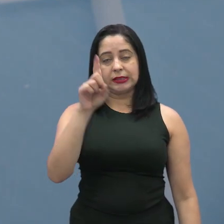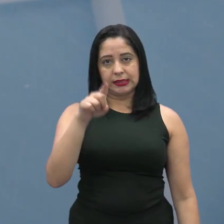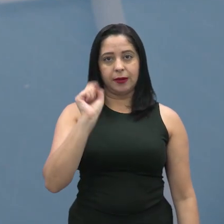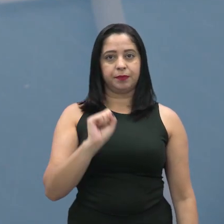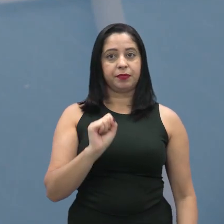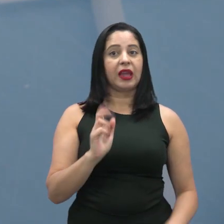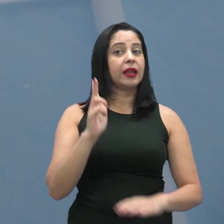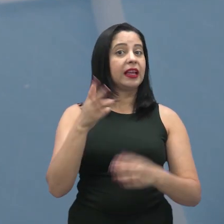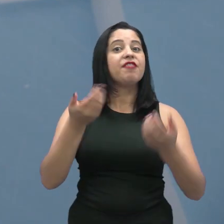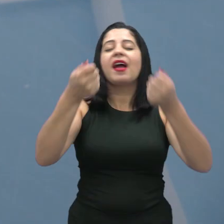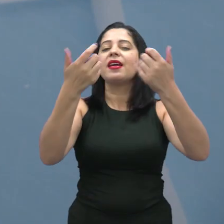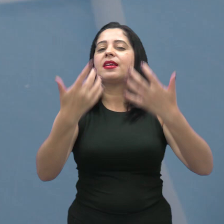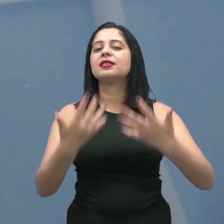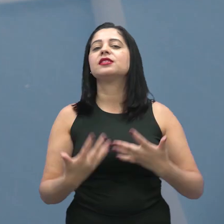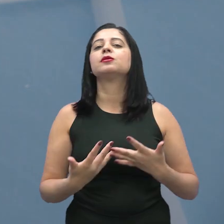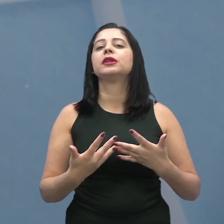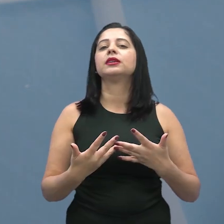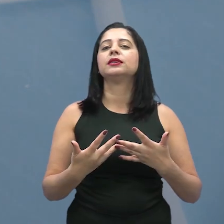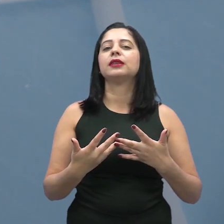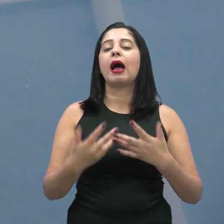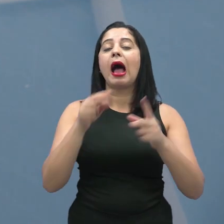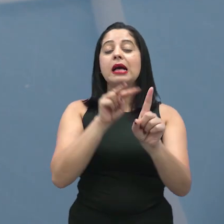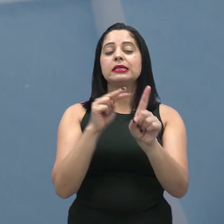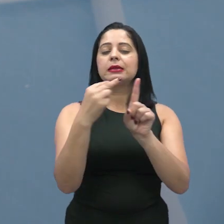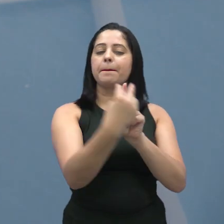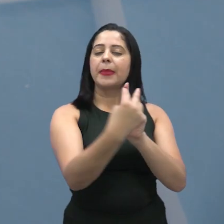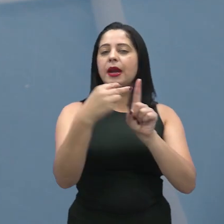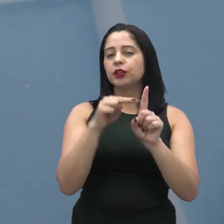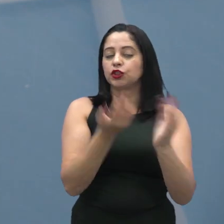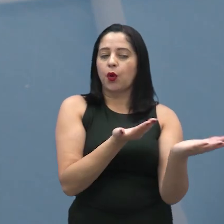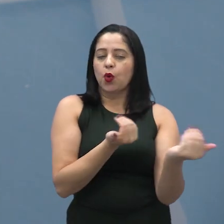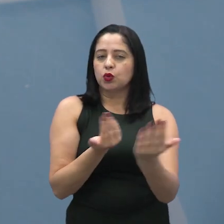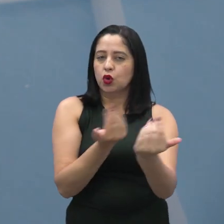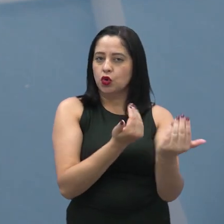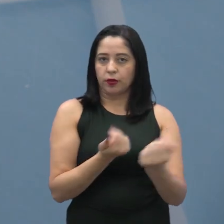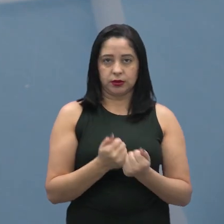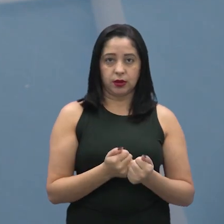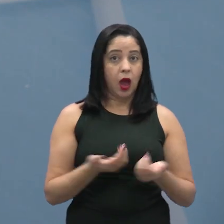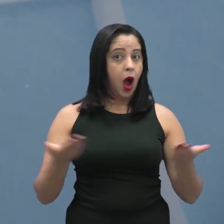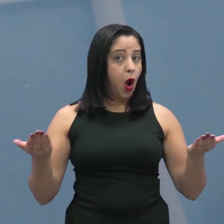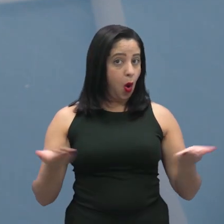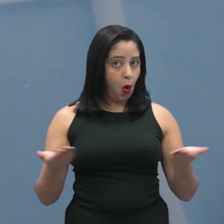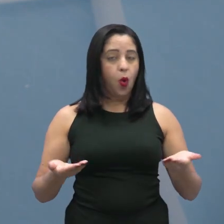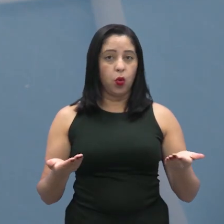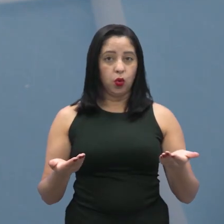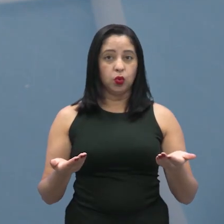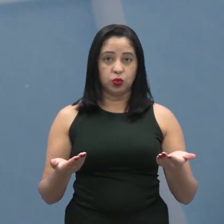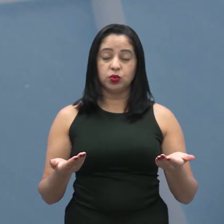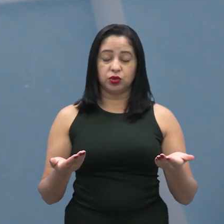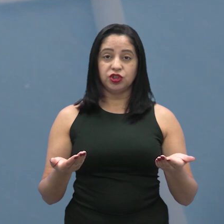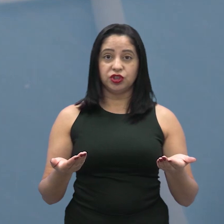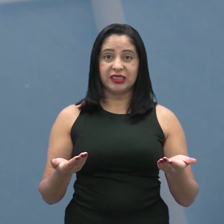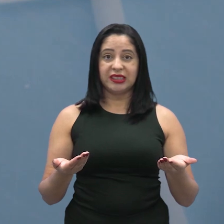Desta vez ele vai falar um pouquinho sobre as perspectivas da juventude. Hoje, o poder de compra está menor do que